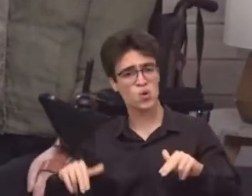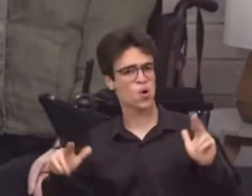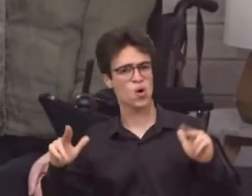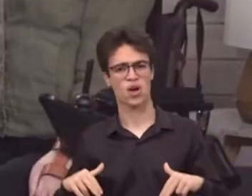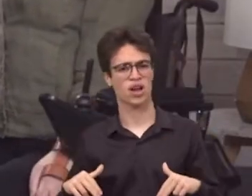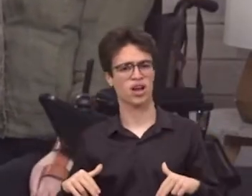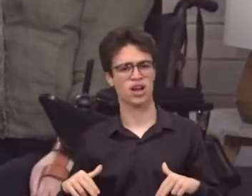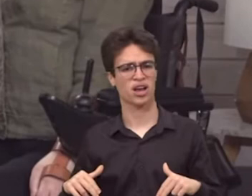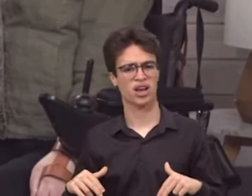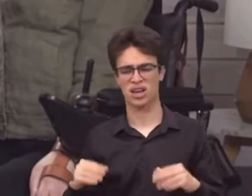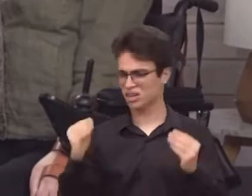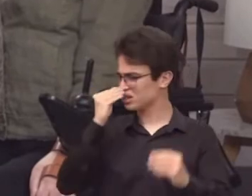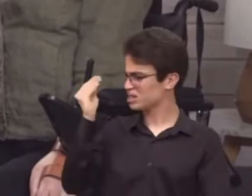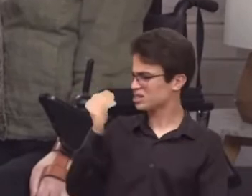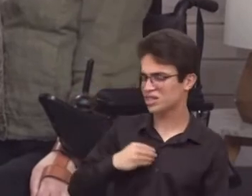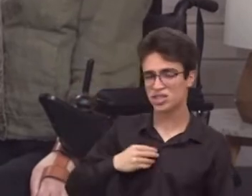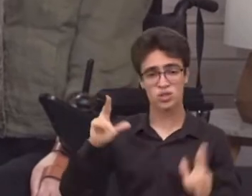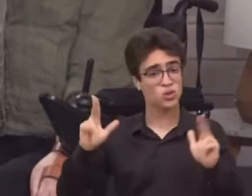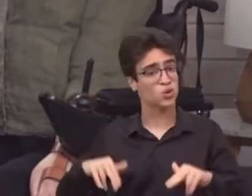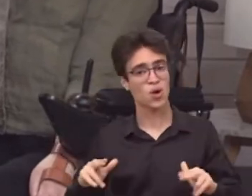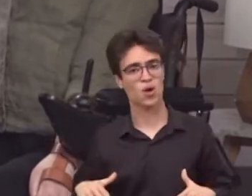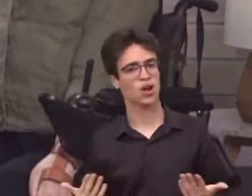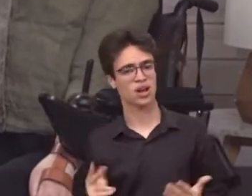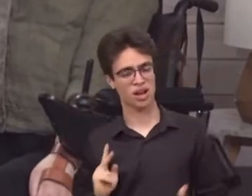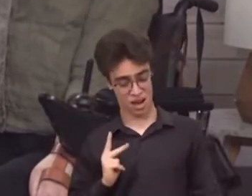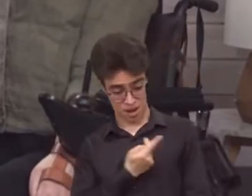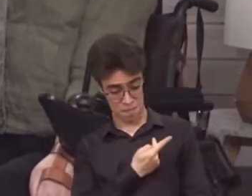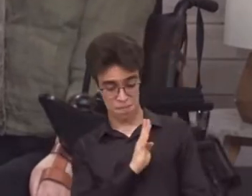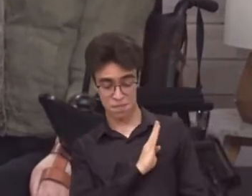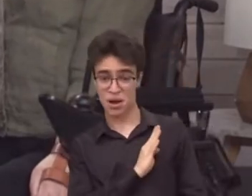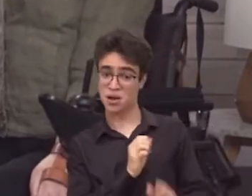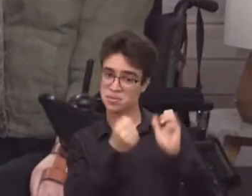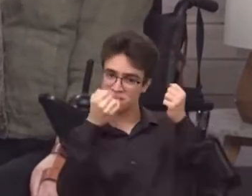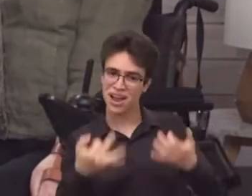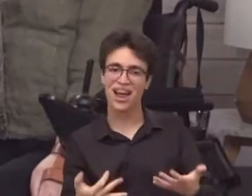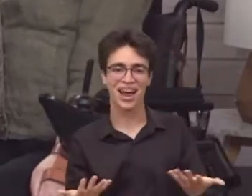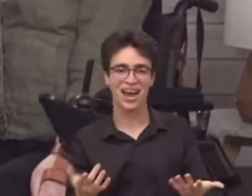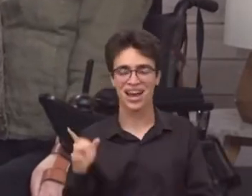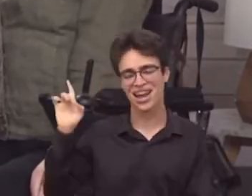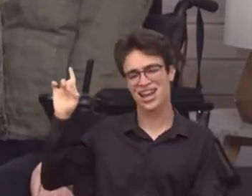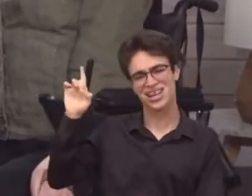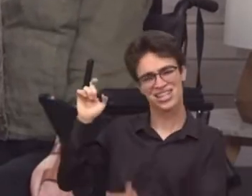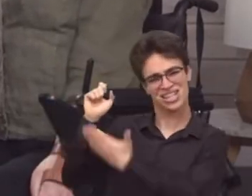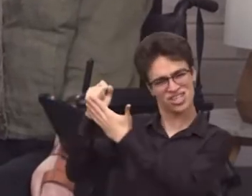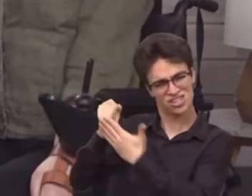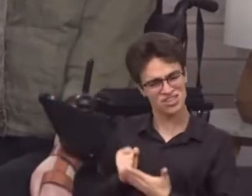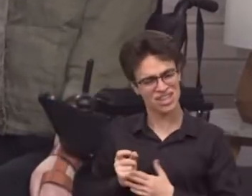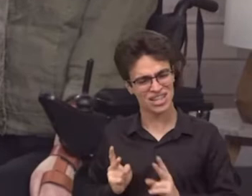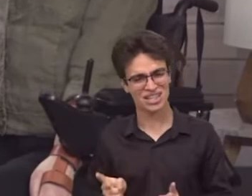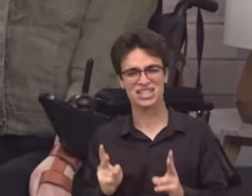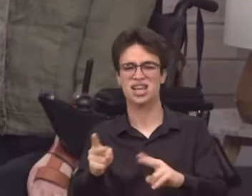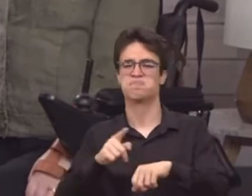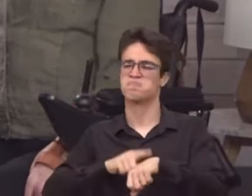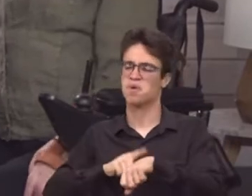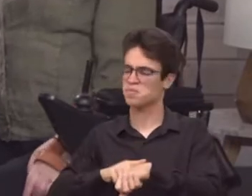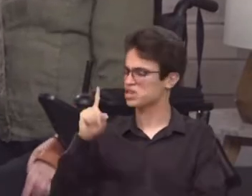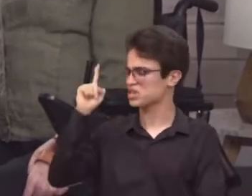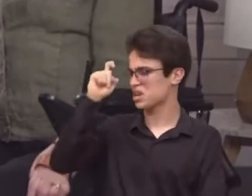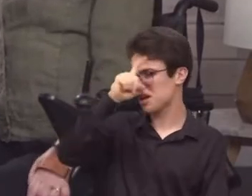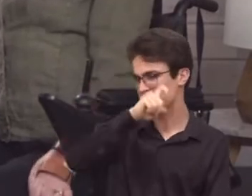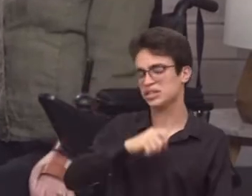nos deixará como nos é dito no livro de Hebreus ele realmente é ajuda a presença é de tribulação